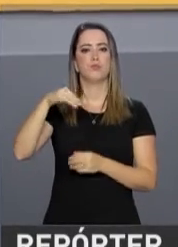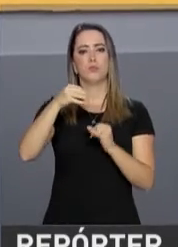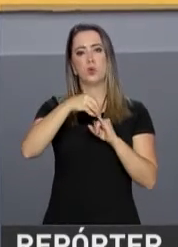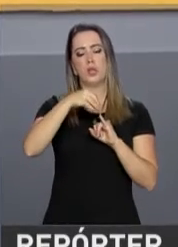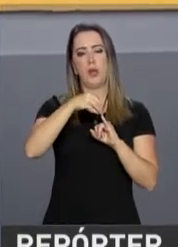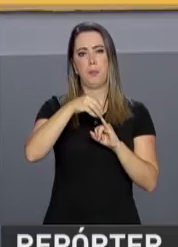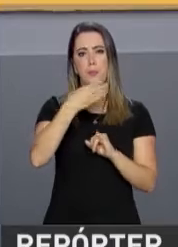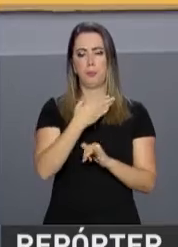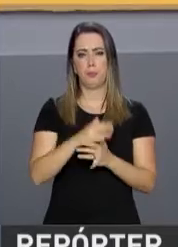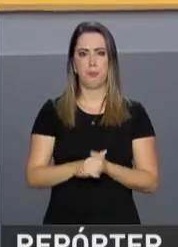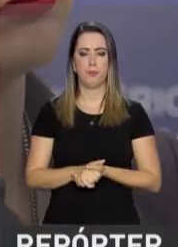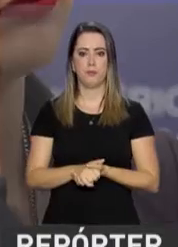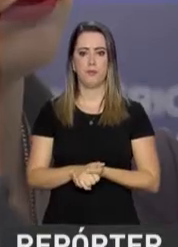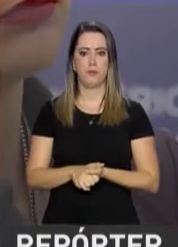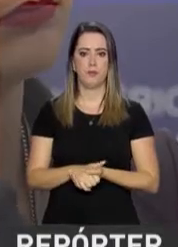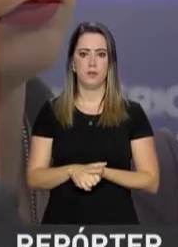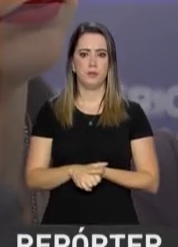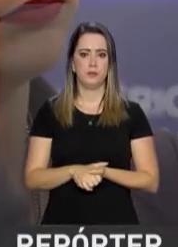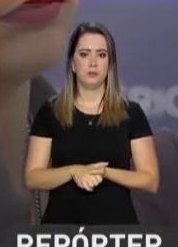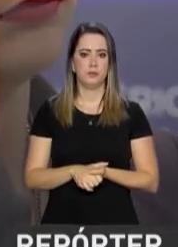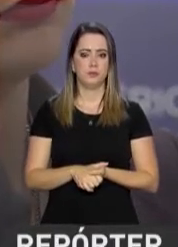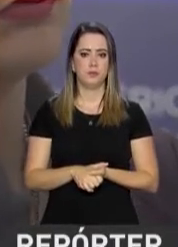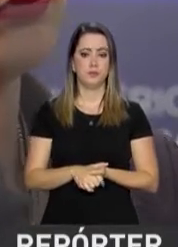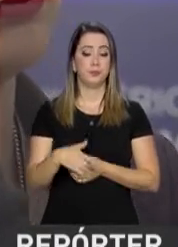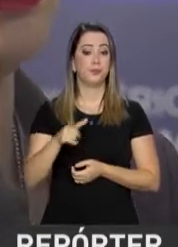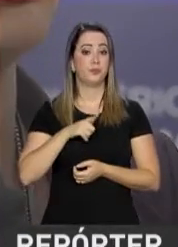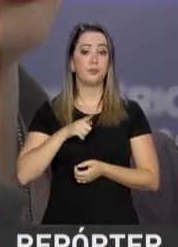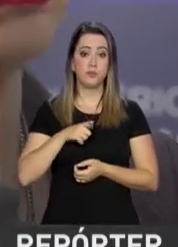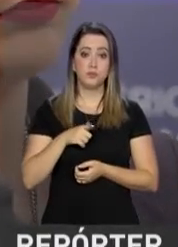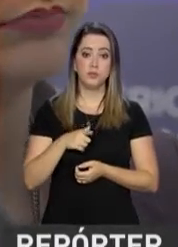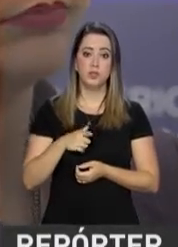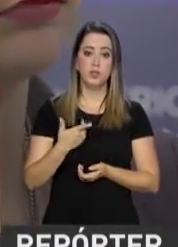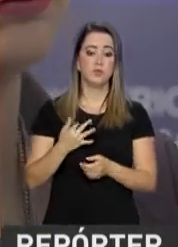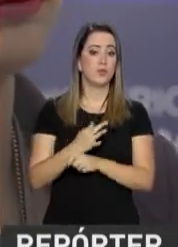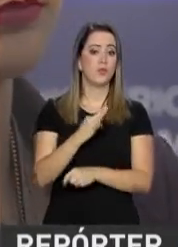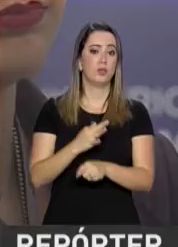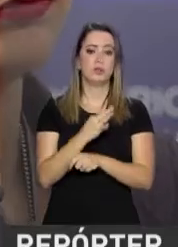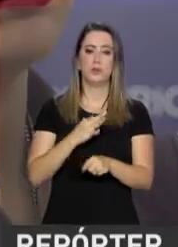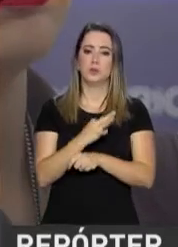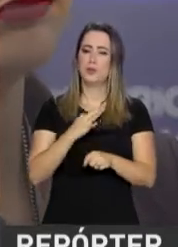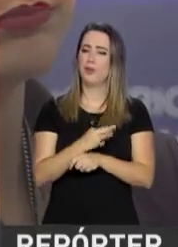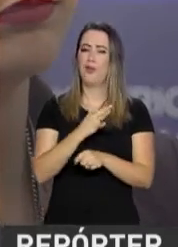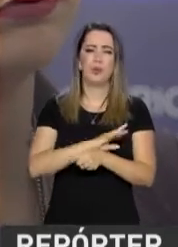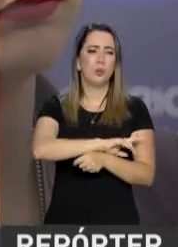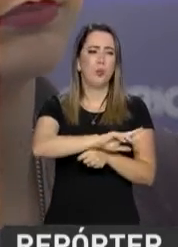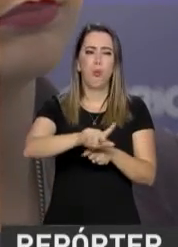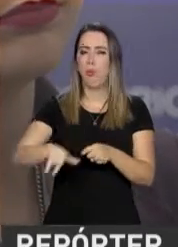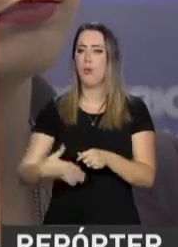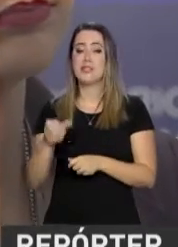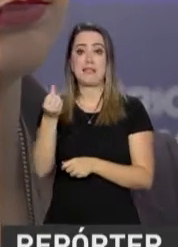inep maria inês fini nós tivemos uma grande abstinência no ano passado e